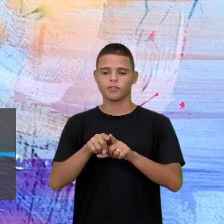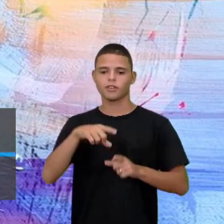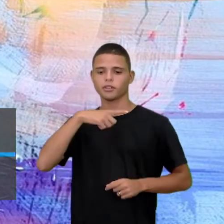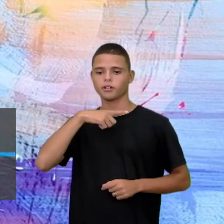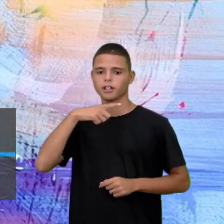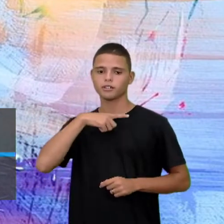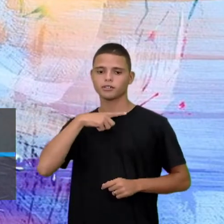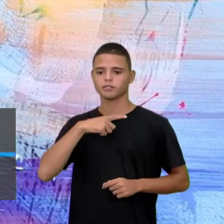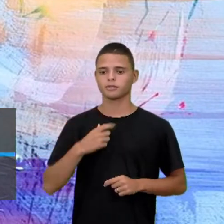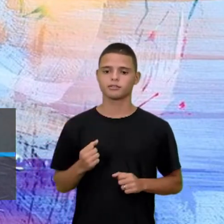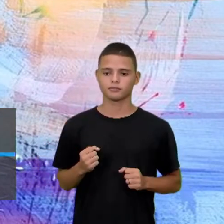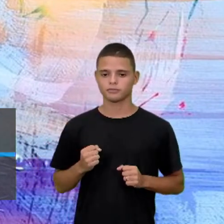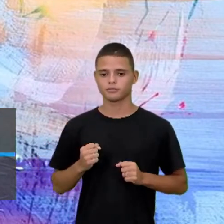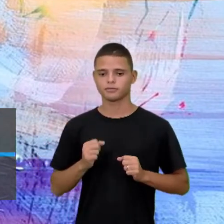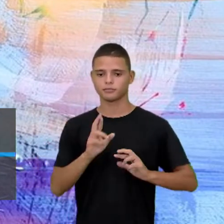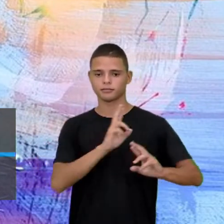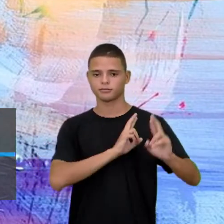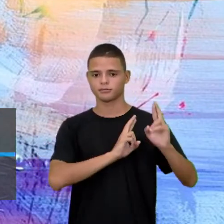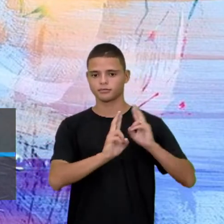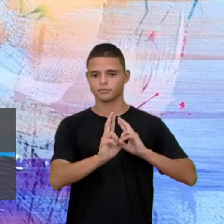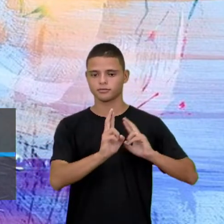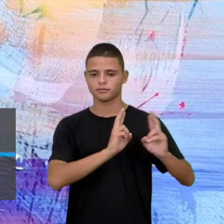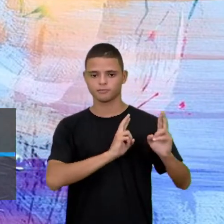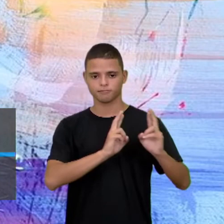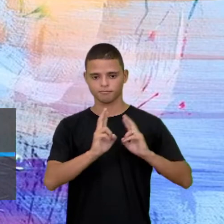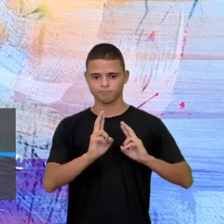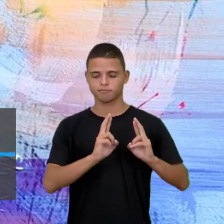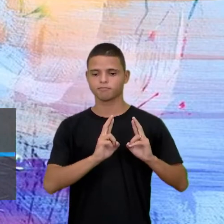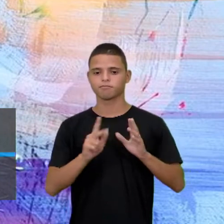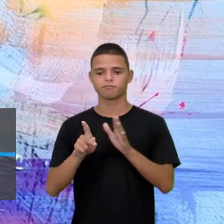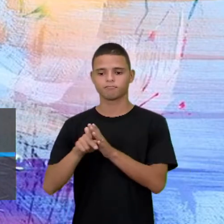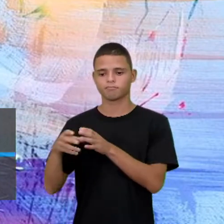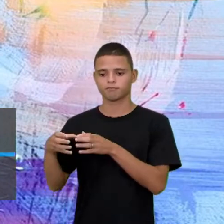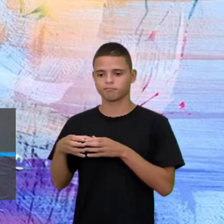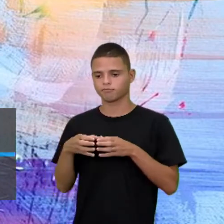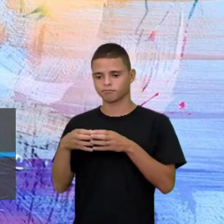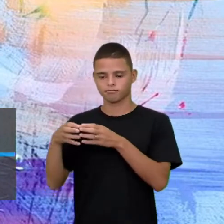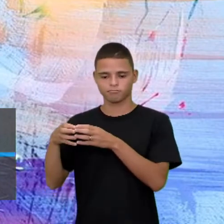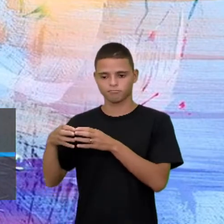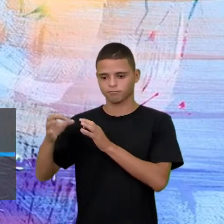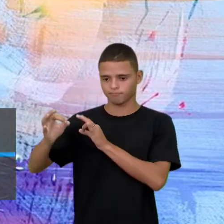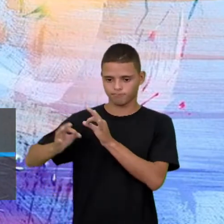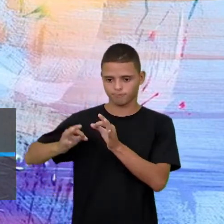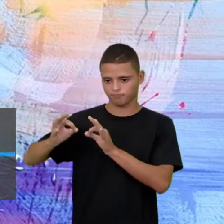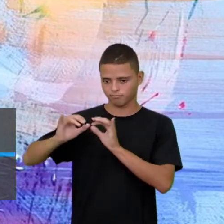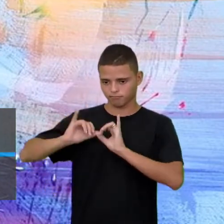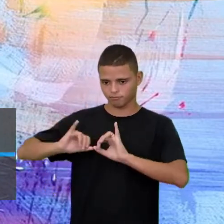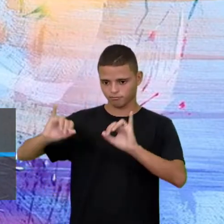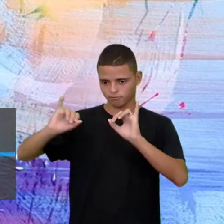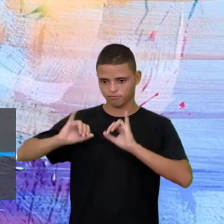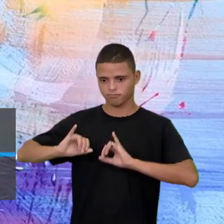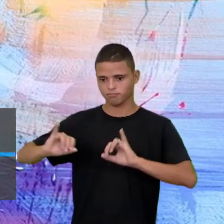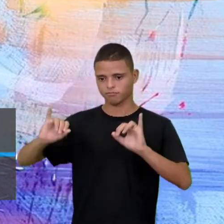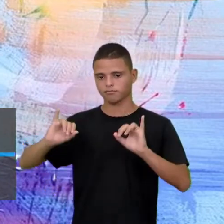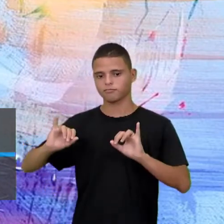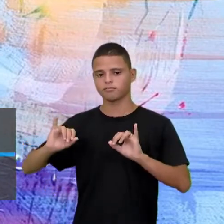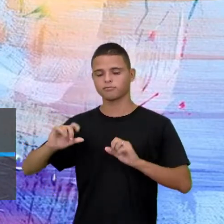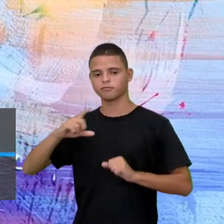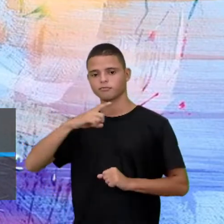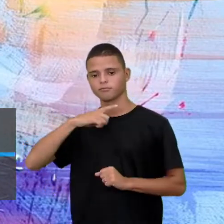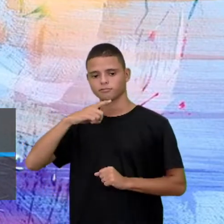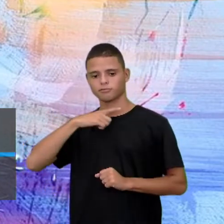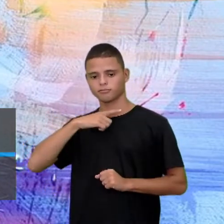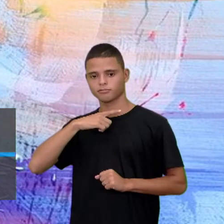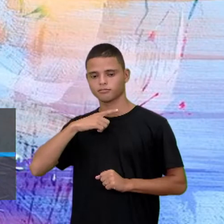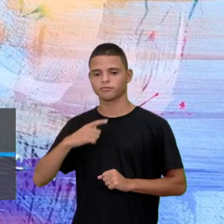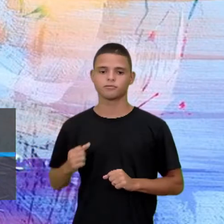estar relacionado com essa equipe aí e o projeto de propaganda, né, toda essa campanha que nós temos dentro dessa